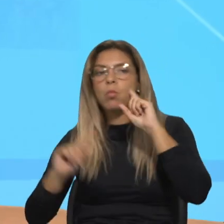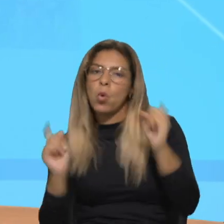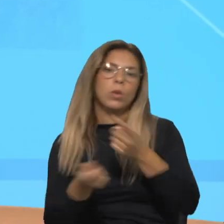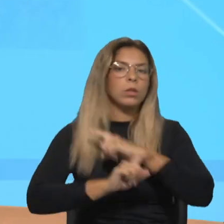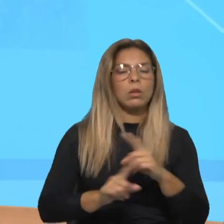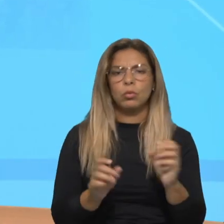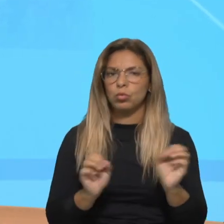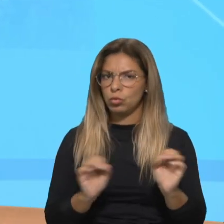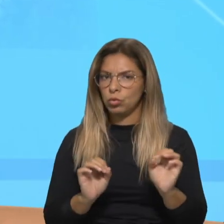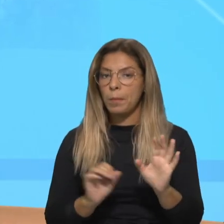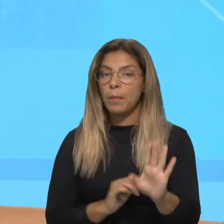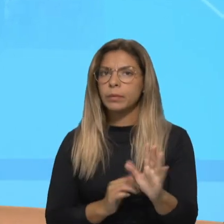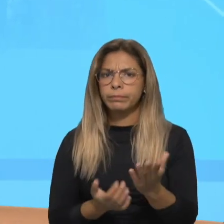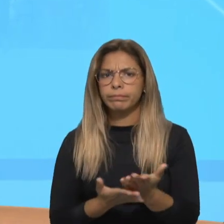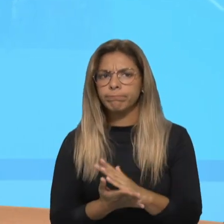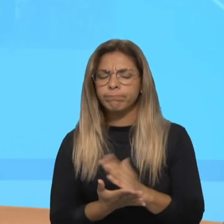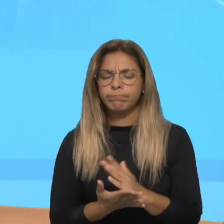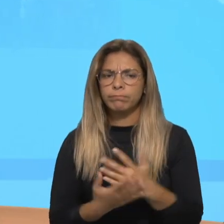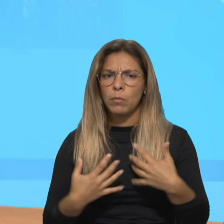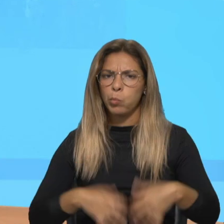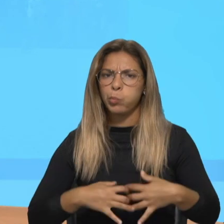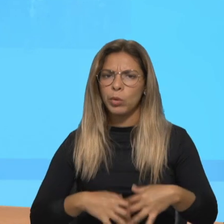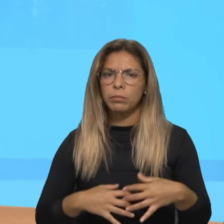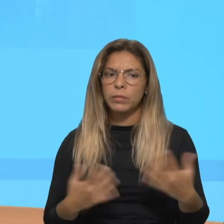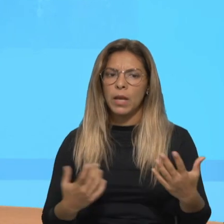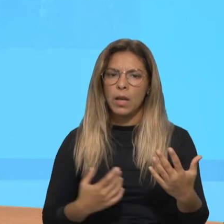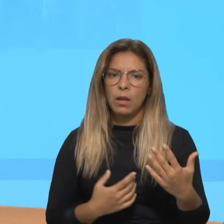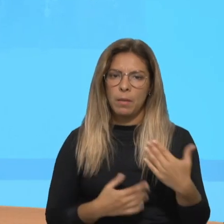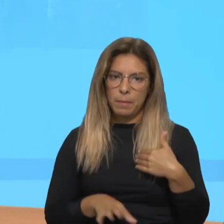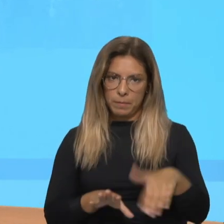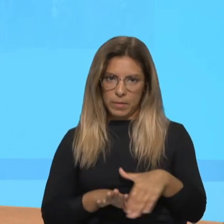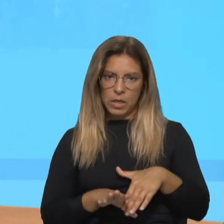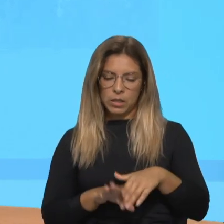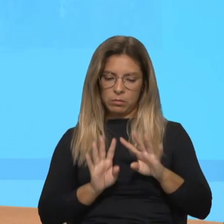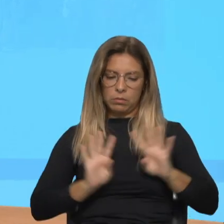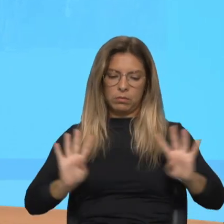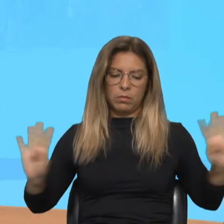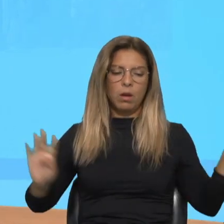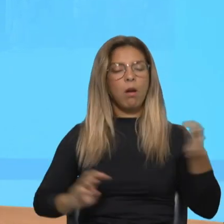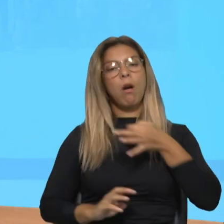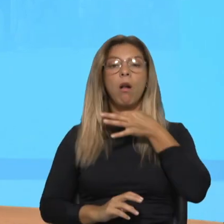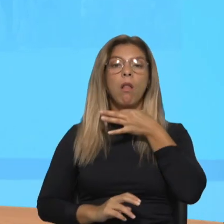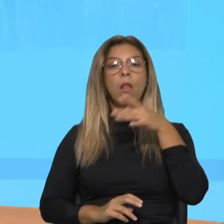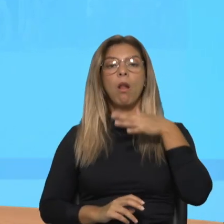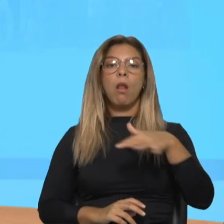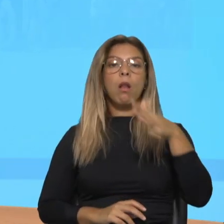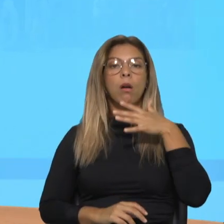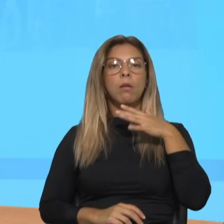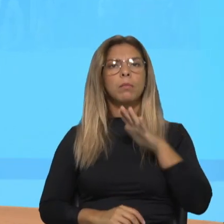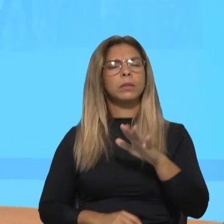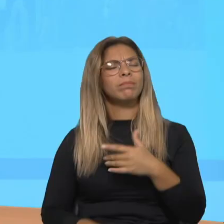ambígua, nomeadamente em quem está a participar num coro. Enfim, naturalmente não pode